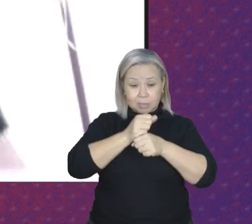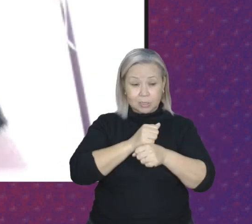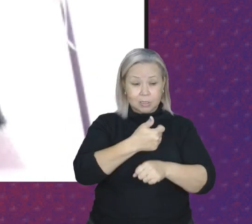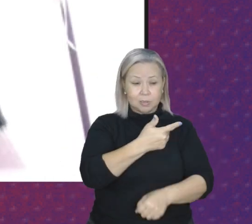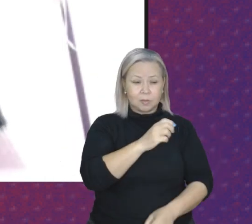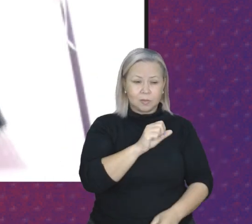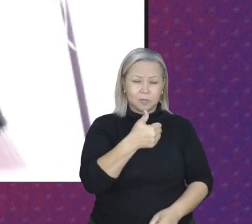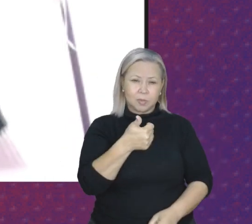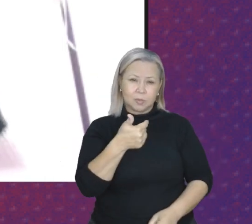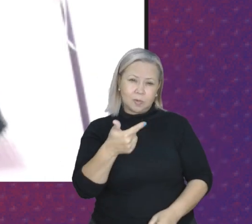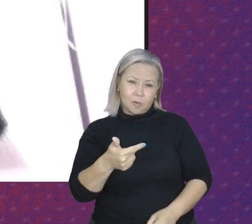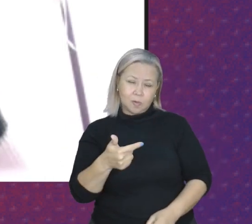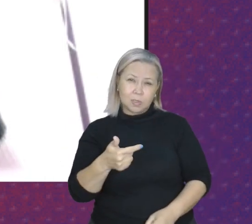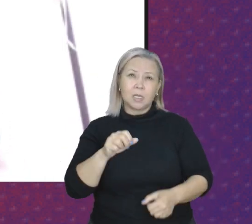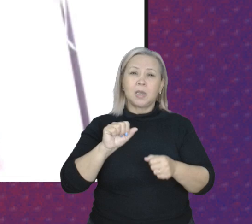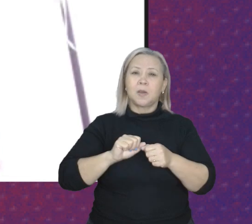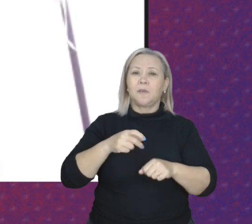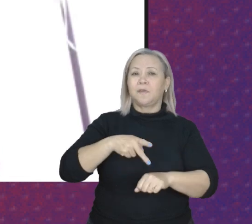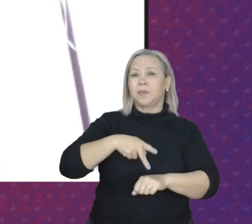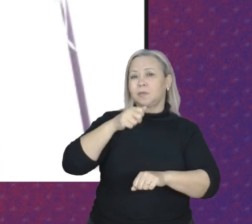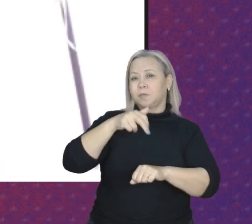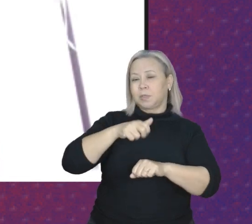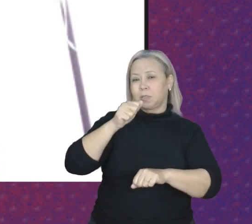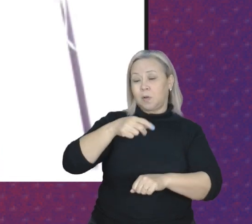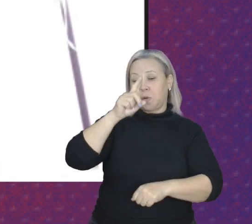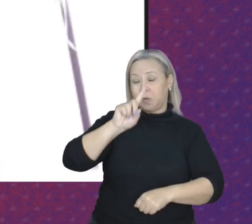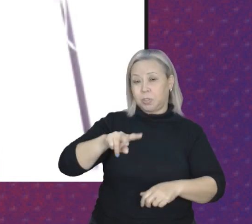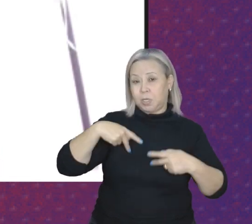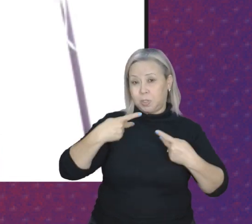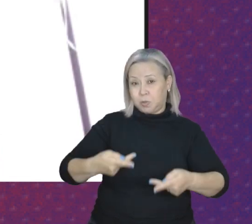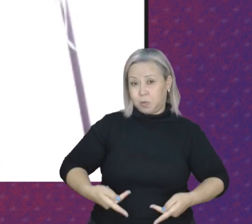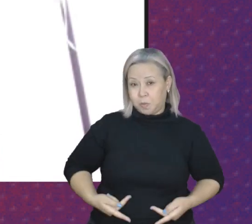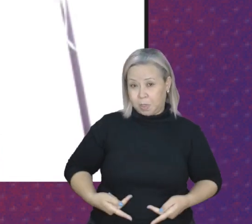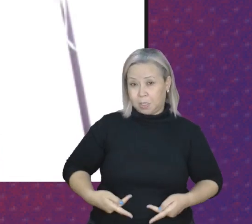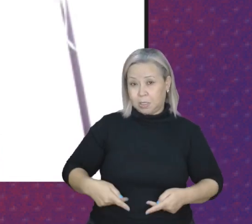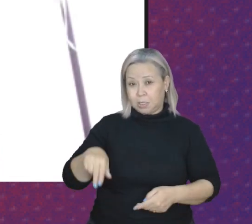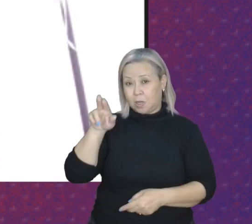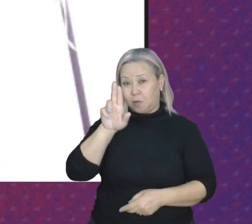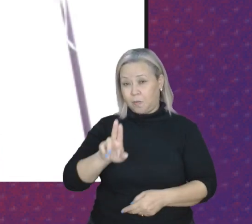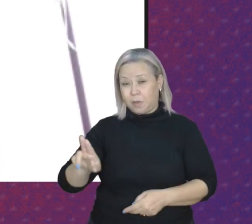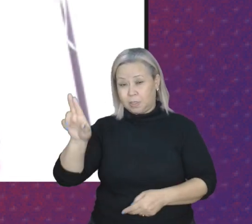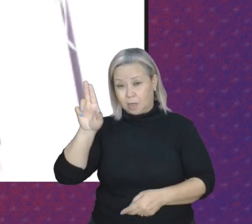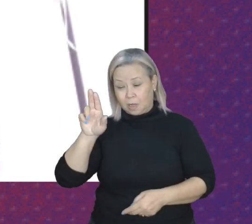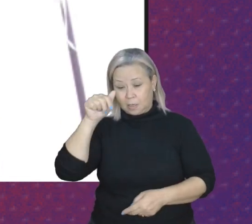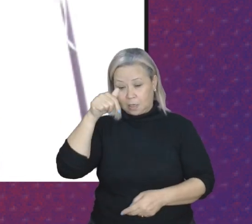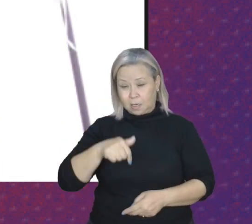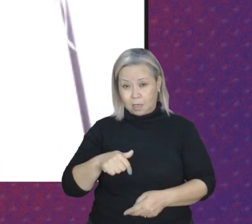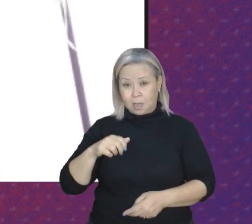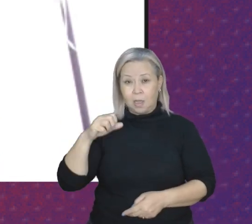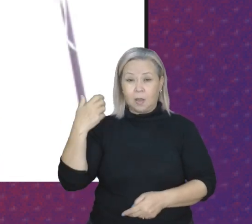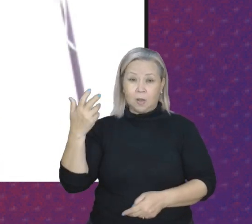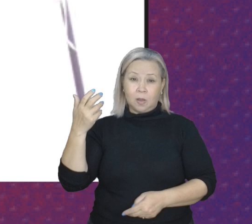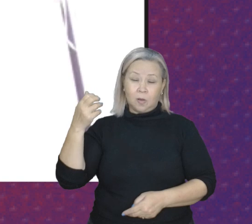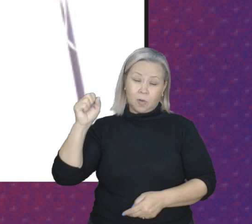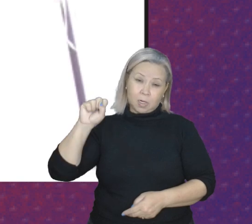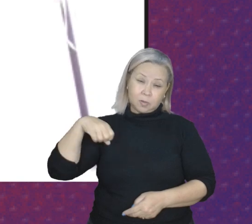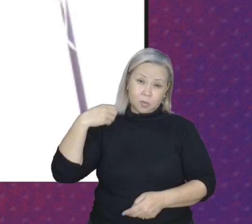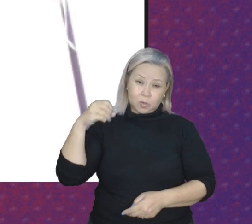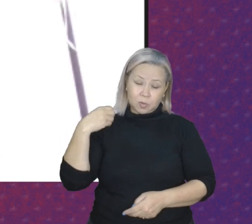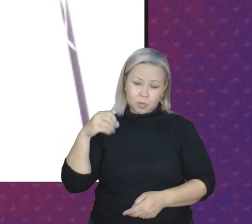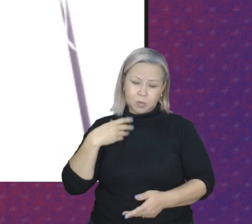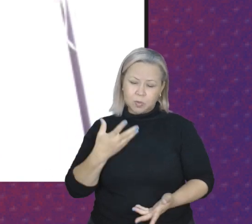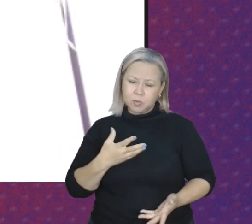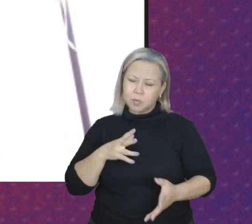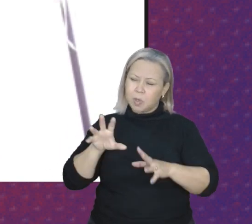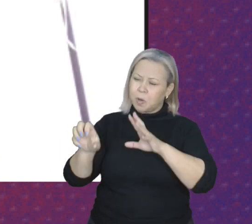uma especialização de ética e direitos humanos na educação aqui na Universidade Federal do Rio Grande do Sul. E eu me lembro que eu busquei essa referência